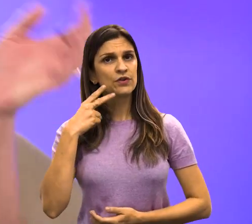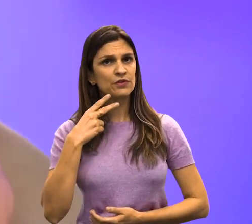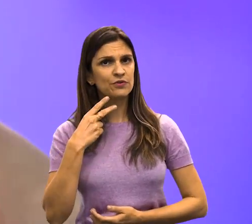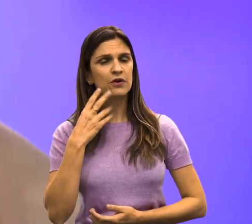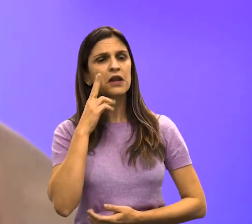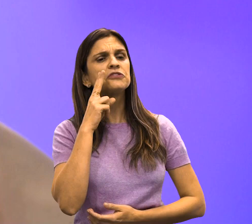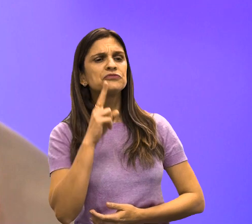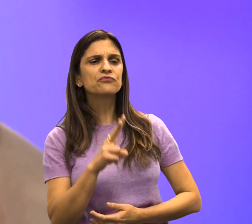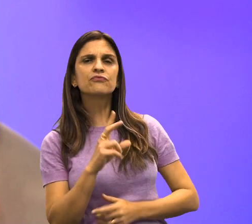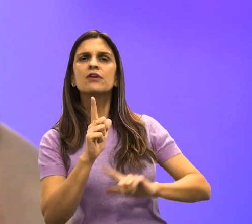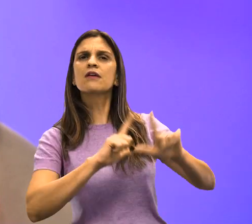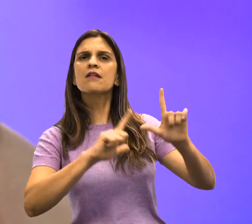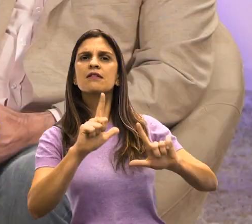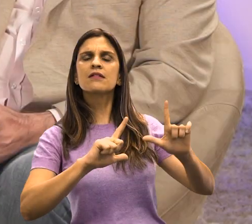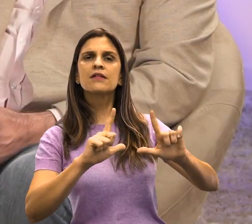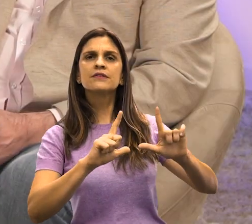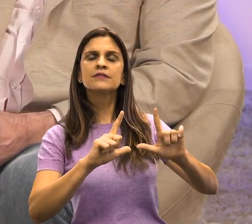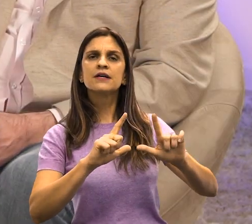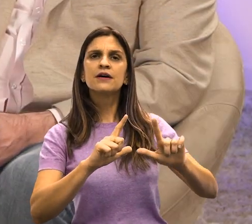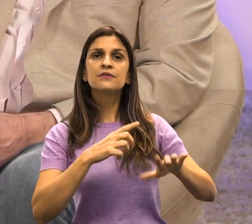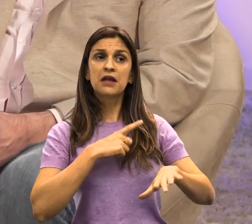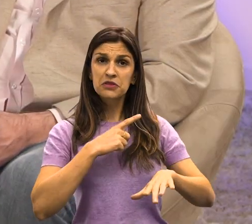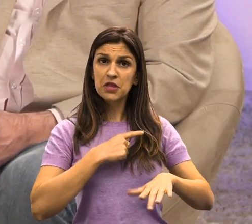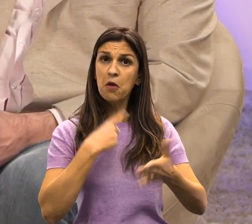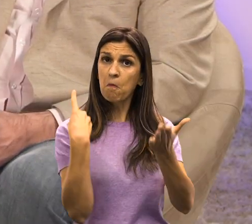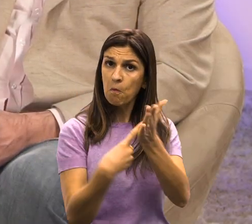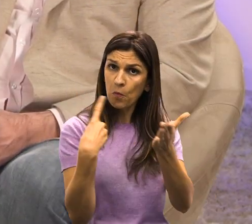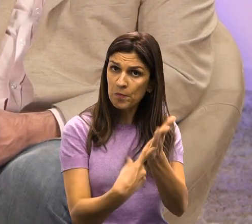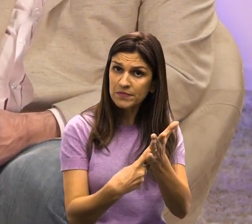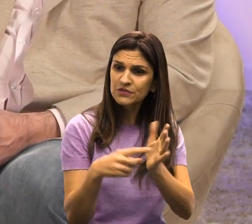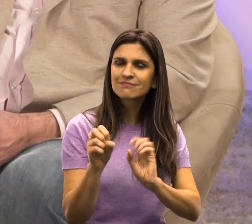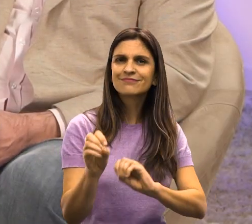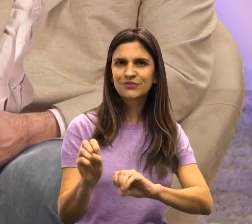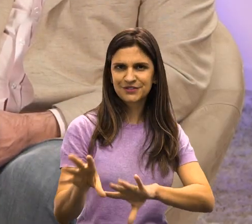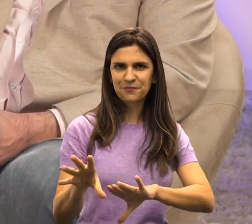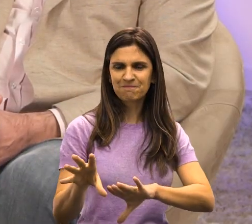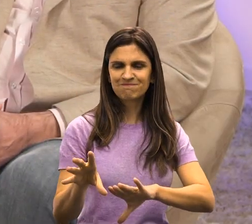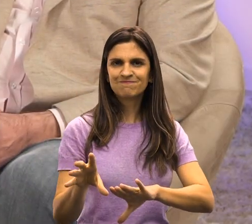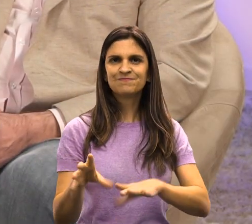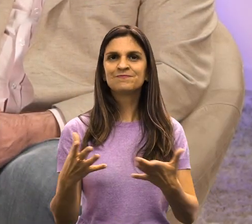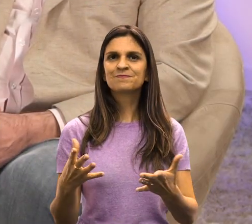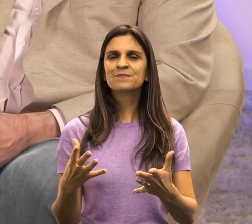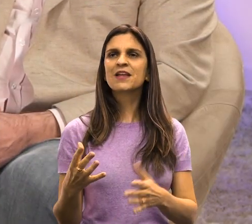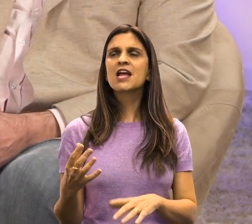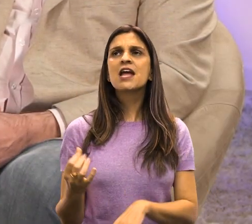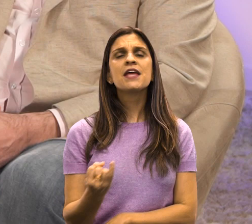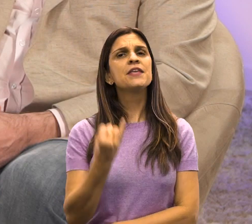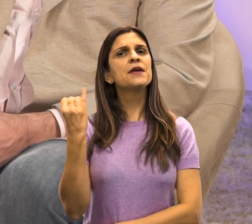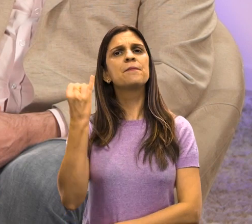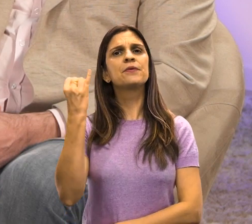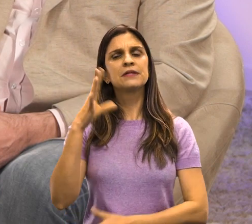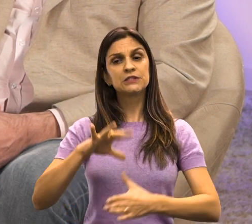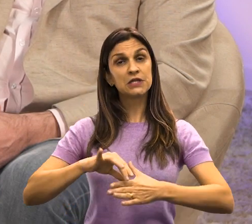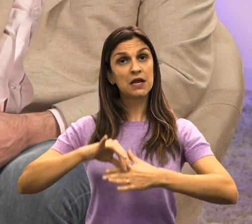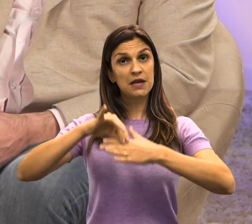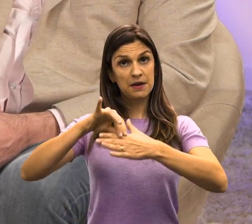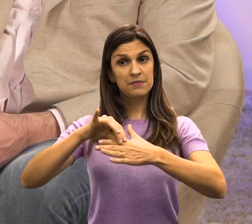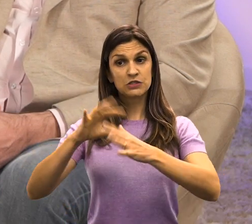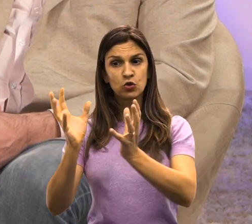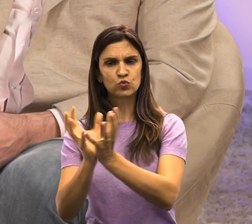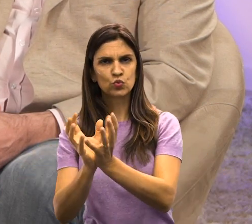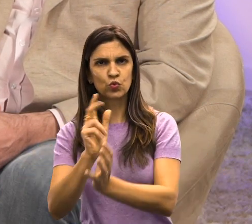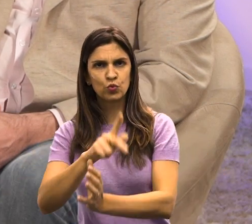Vereador, como nós vimos na reportagem, você tem o compromisso com a educação. Qual que é a importância, de ter essa representação